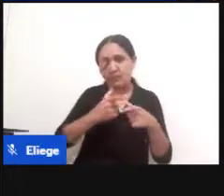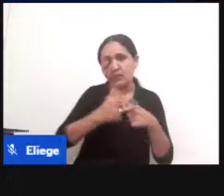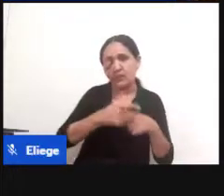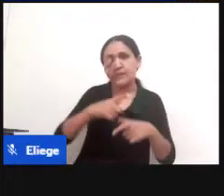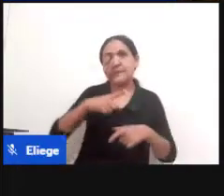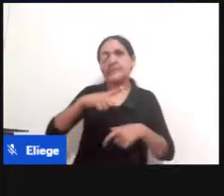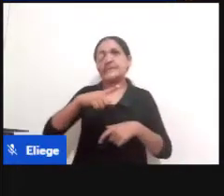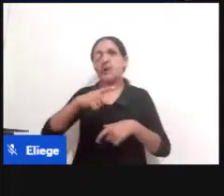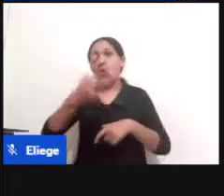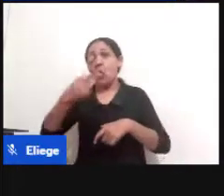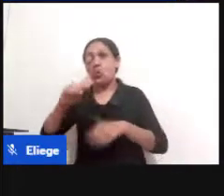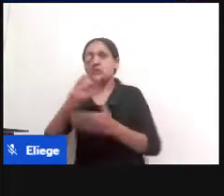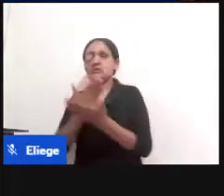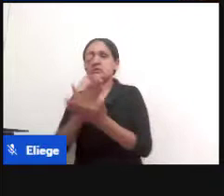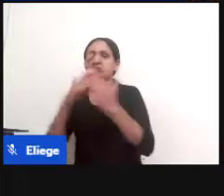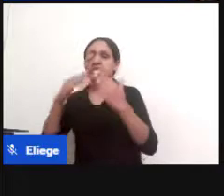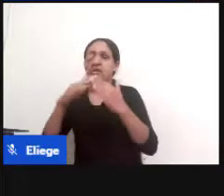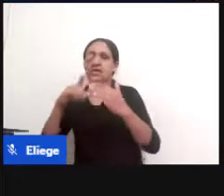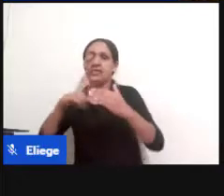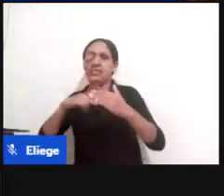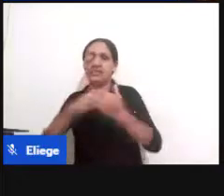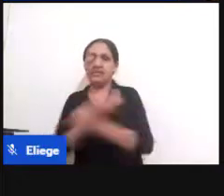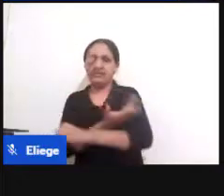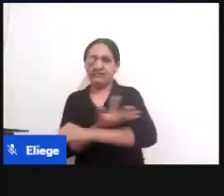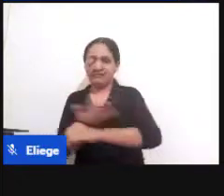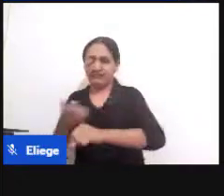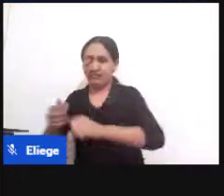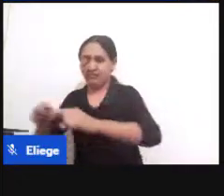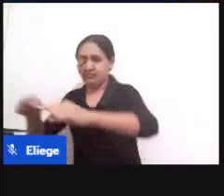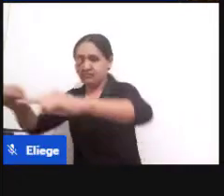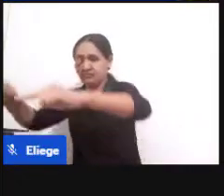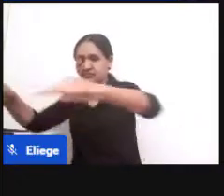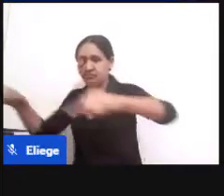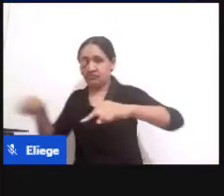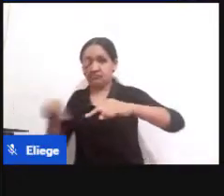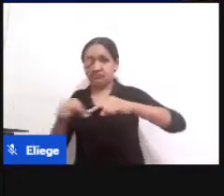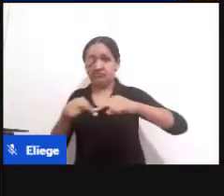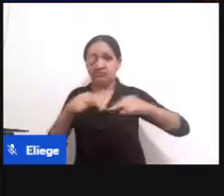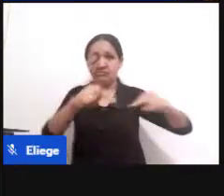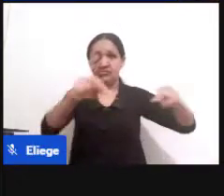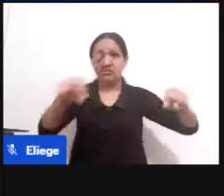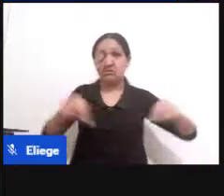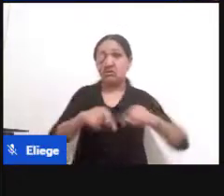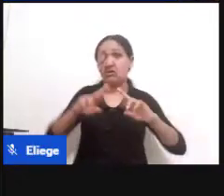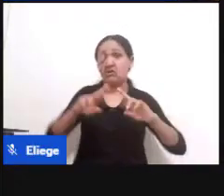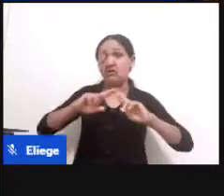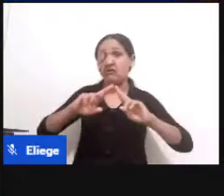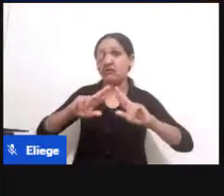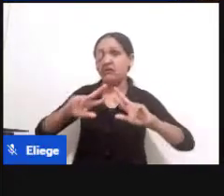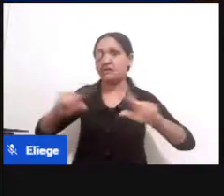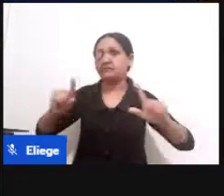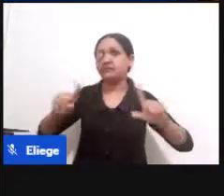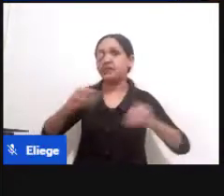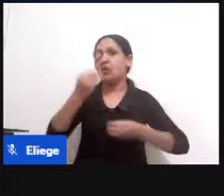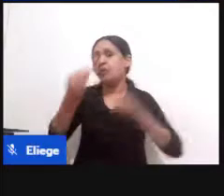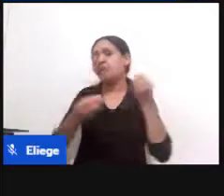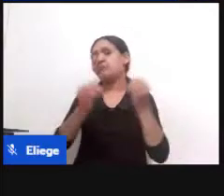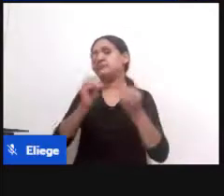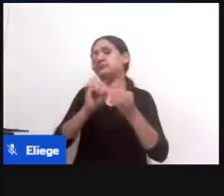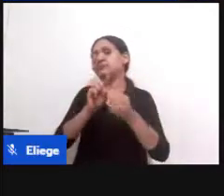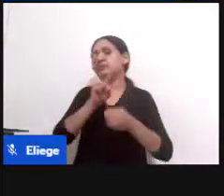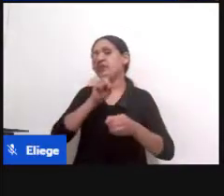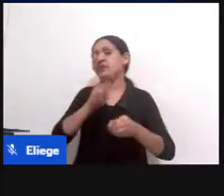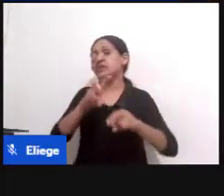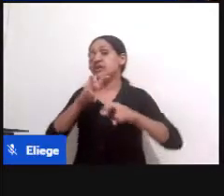gramado. Então, o que vai depender vai ser você sentar com seus colegas, você sentar com a coordenação, com